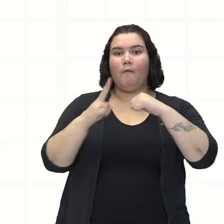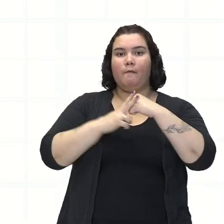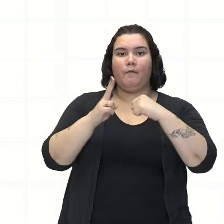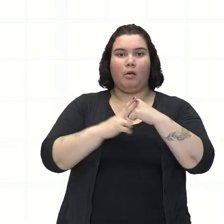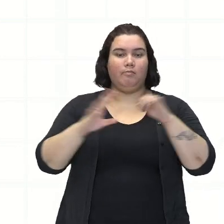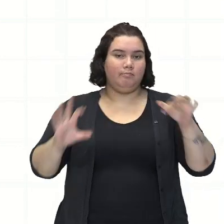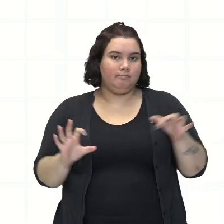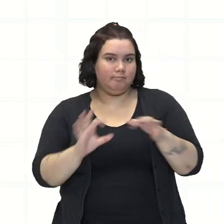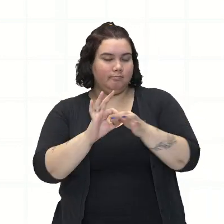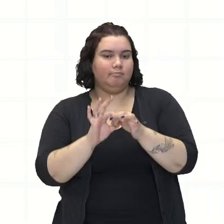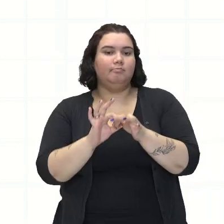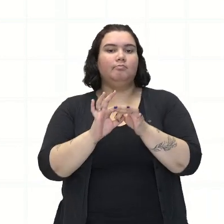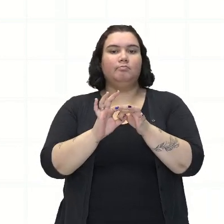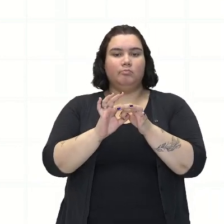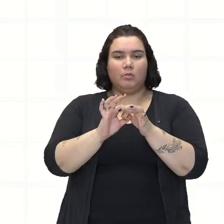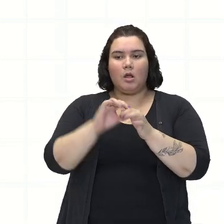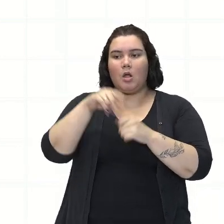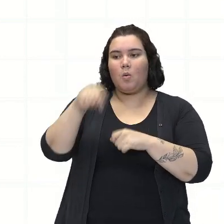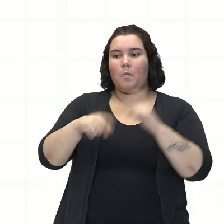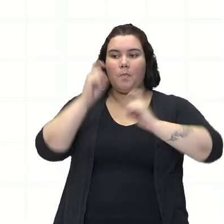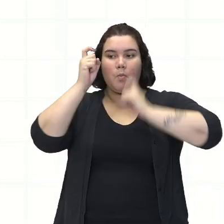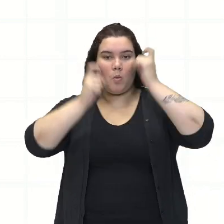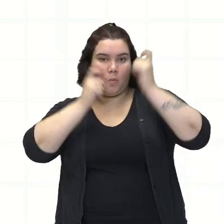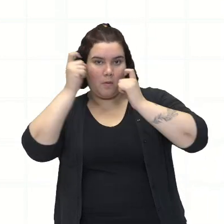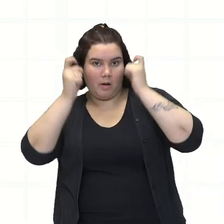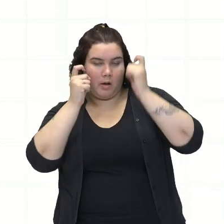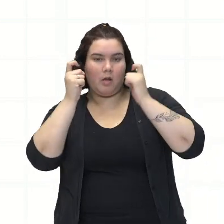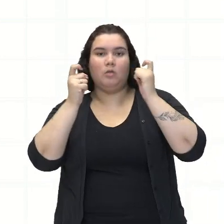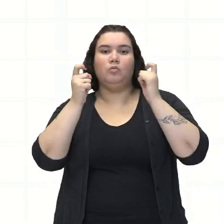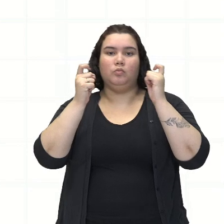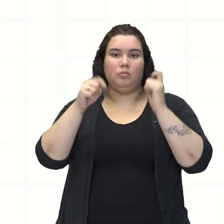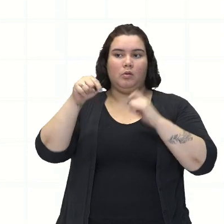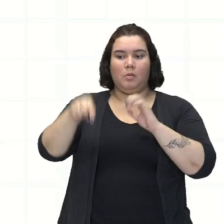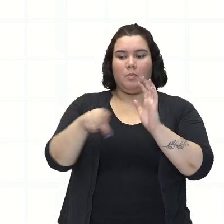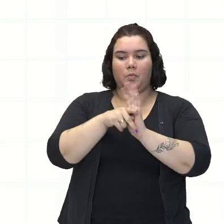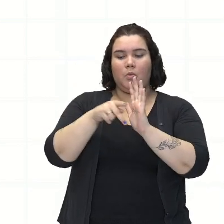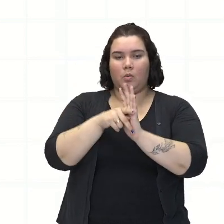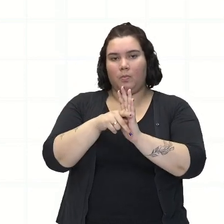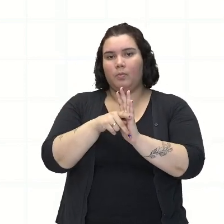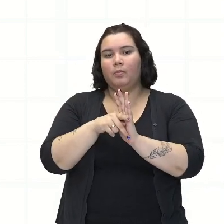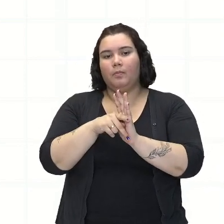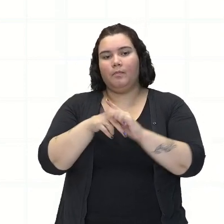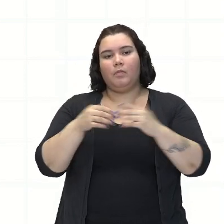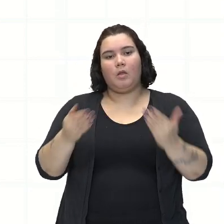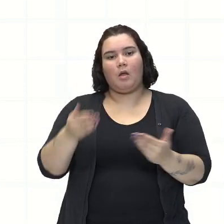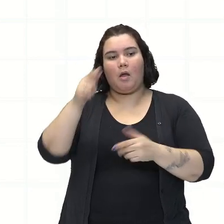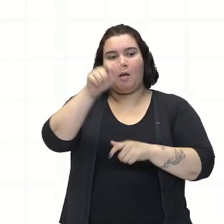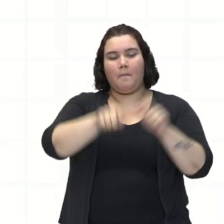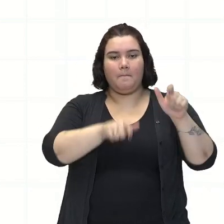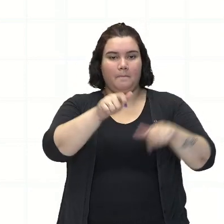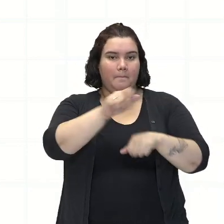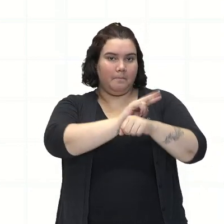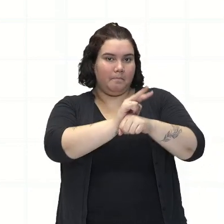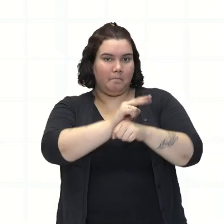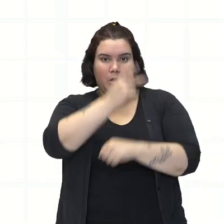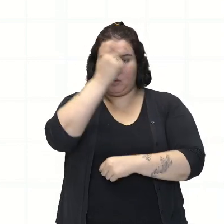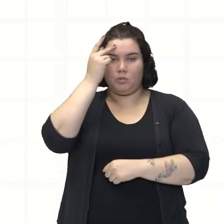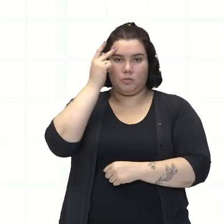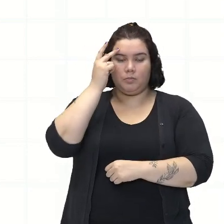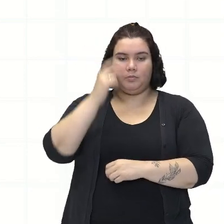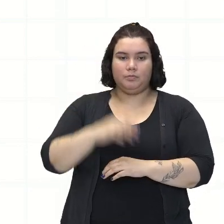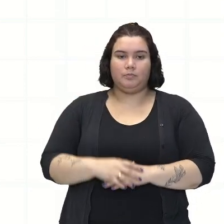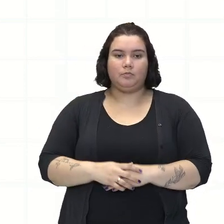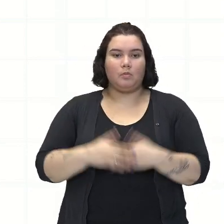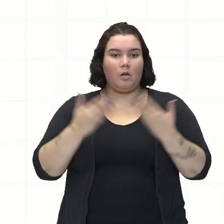liga o estado preocupados com o ser, no caso, os seres, os seguranças. Logo,